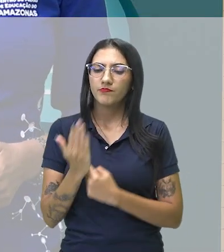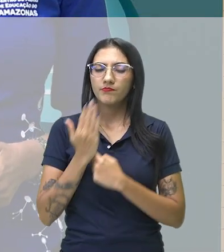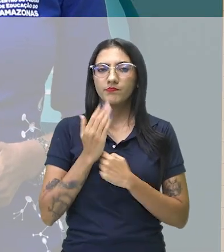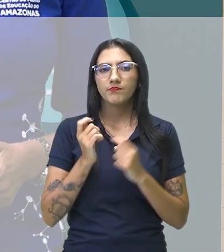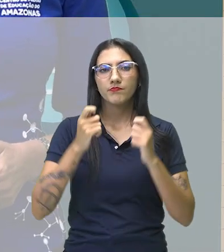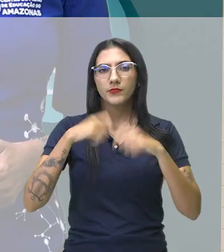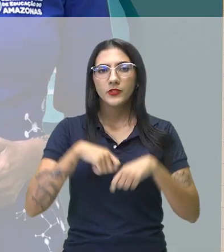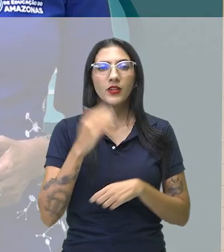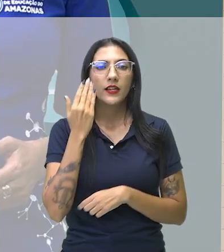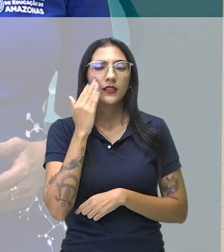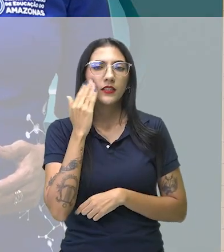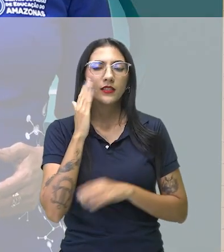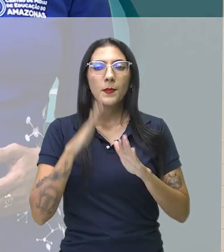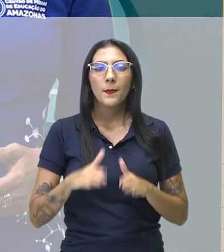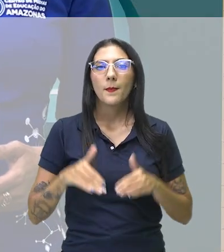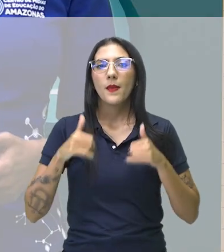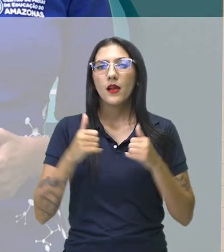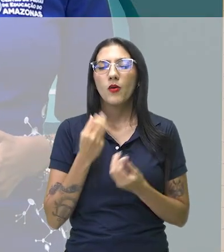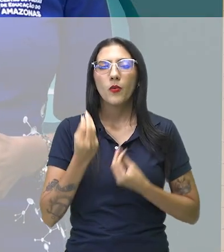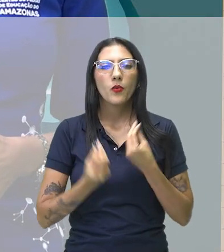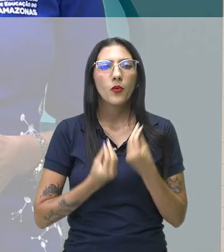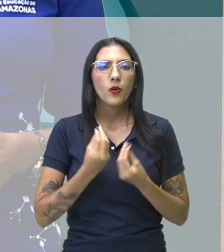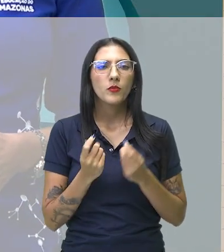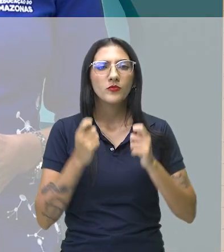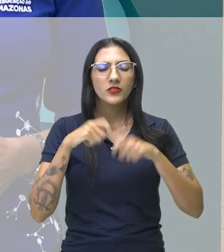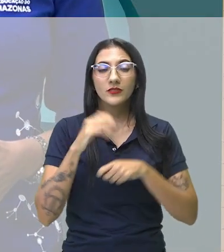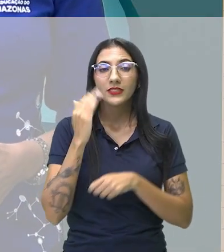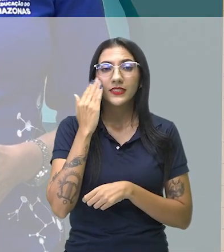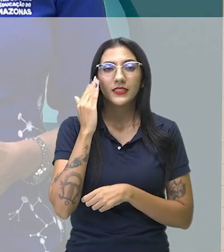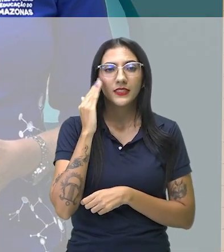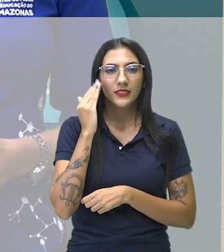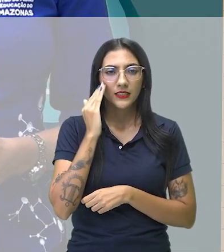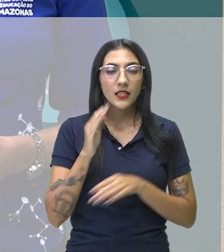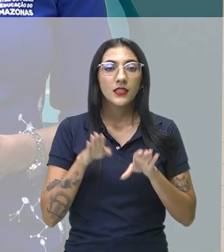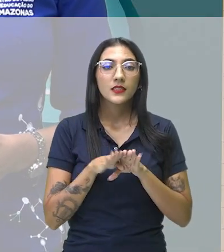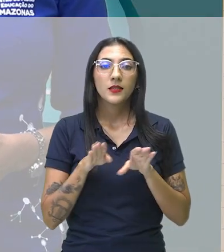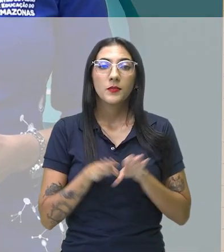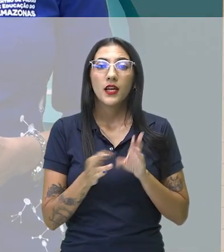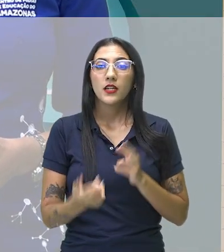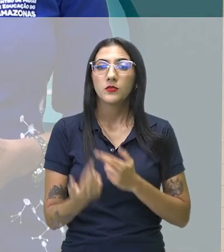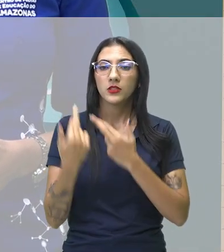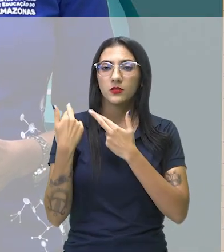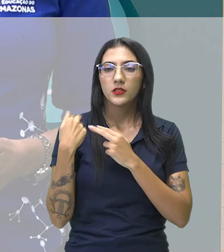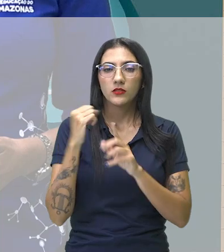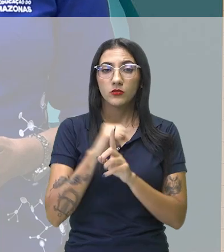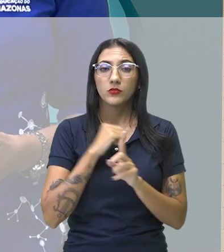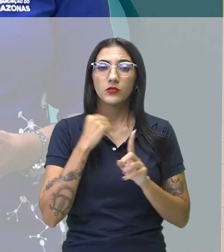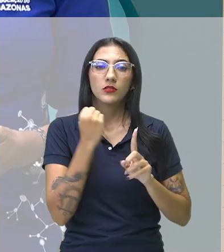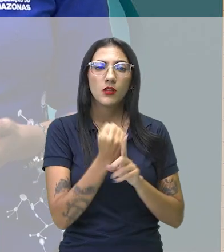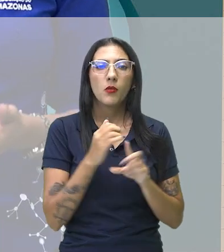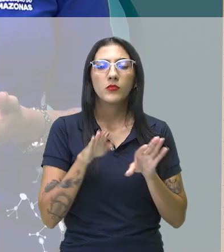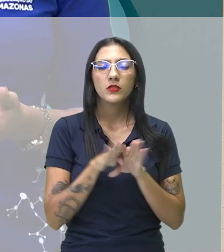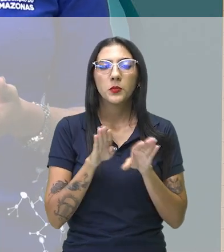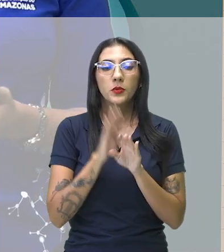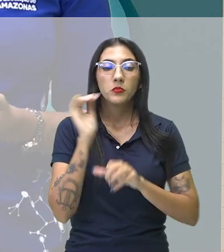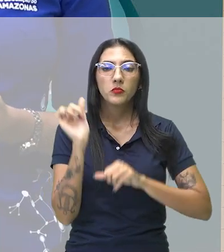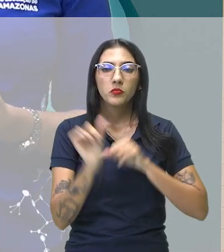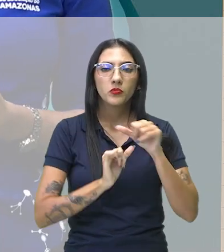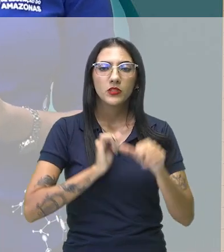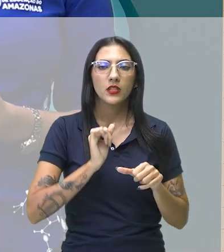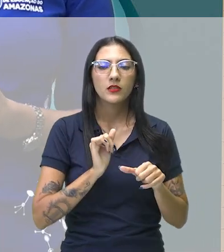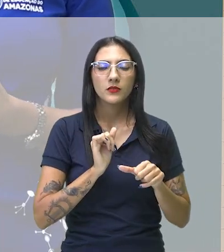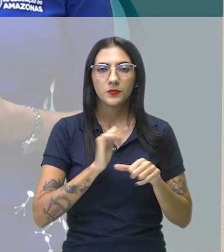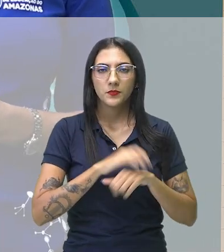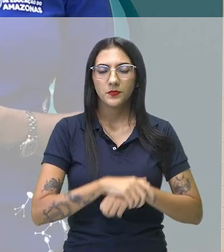a entender o compromisso da obra com a responsabilidade social e a